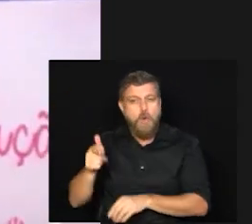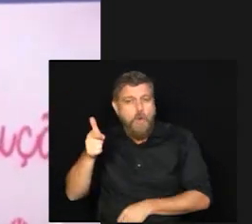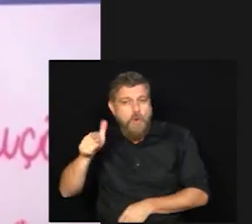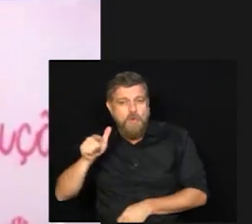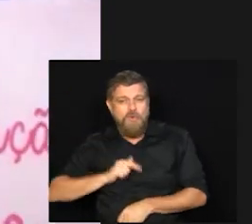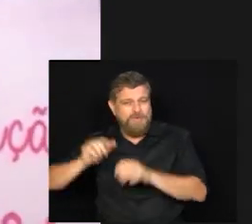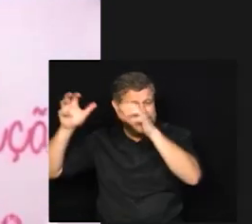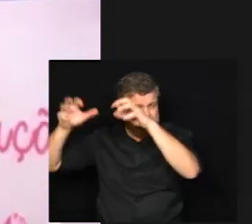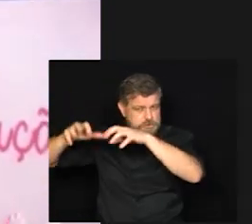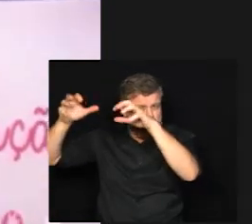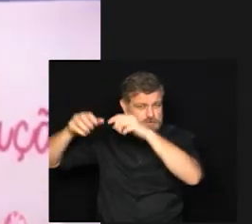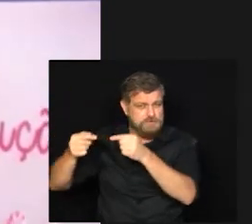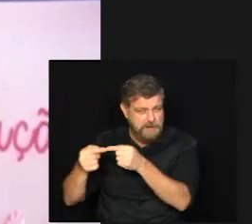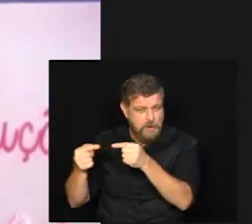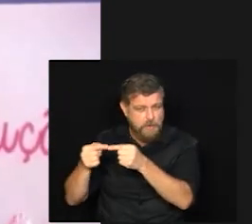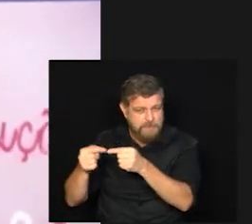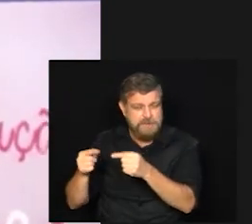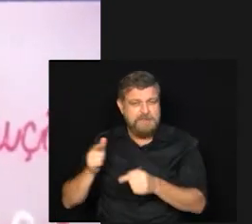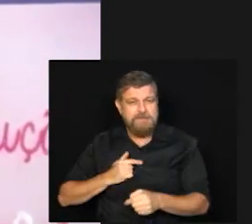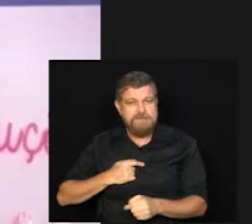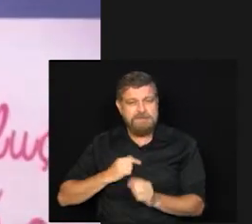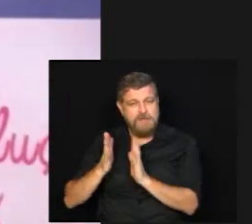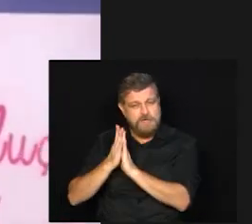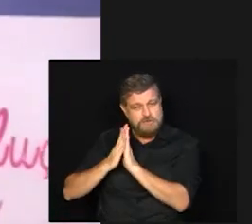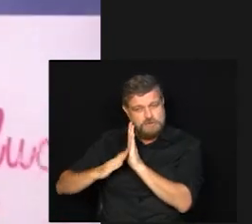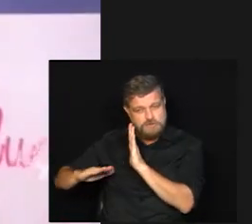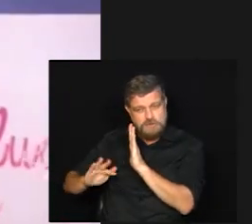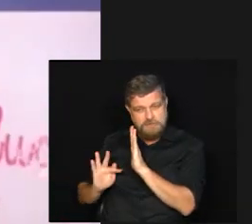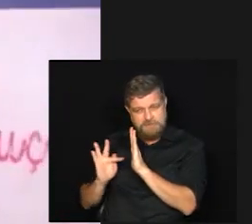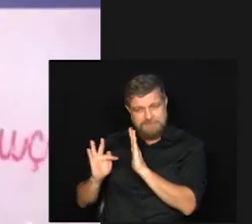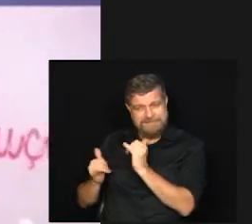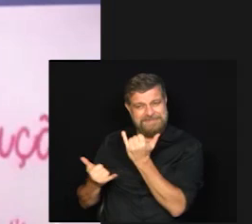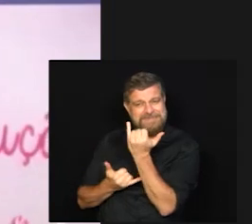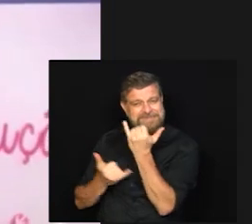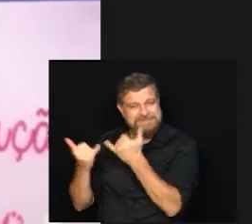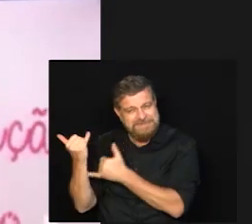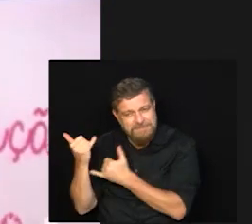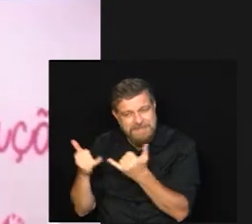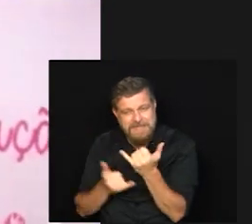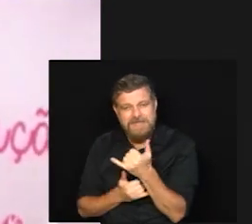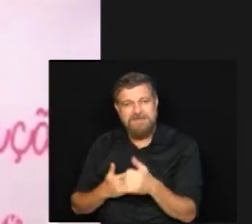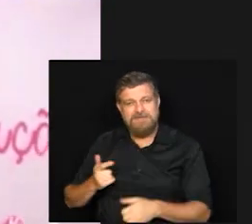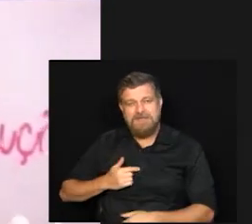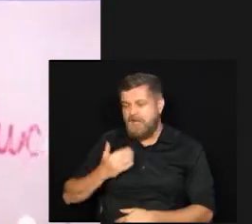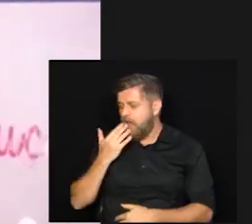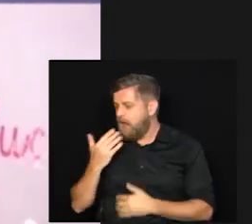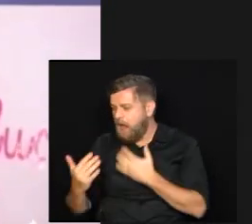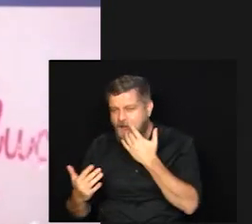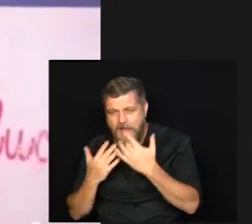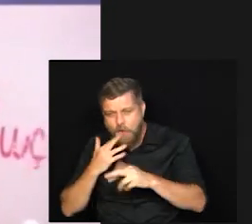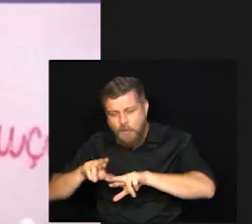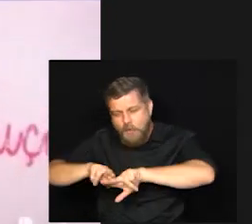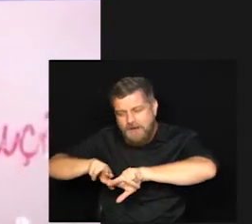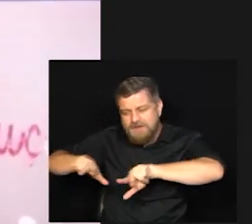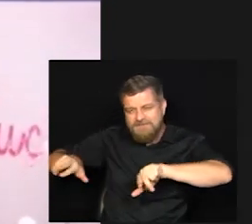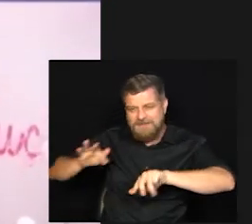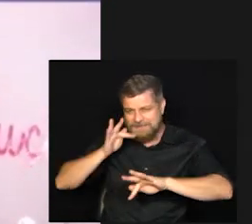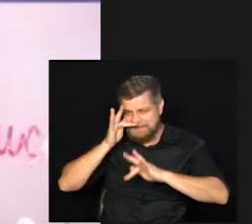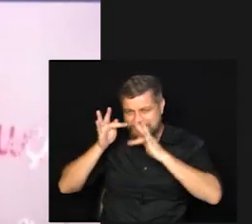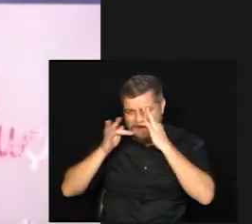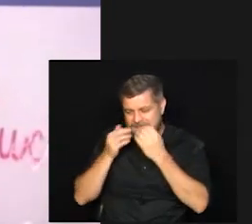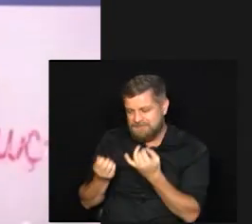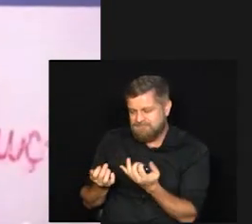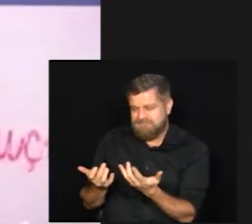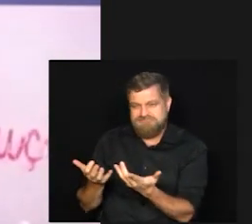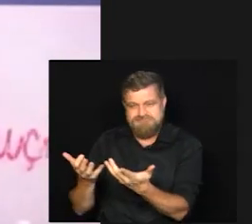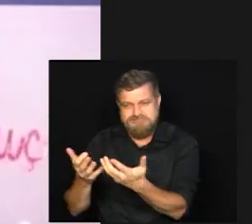de chuva, outras gostam de sombra, outras têm espinhos, outras não, umas são de uma cor, outras são de outras. E aí a